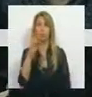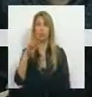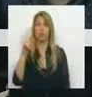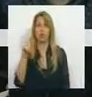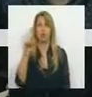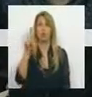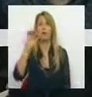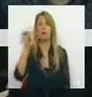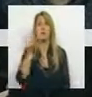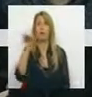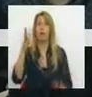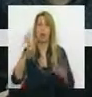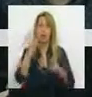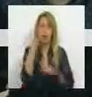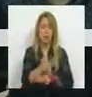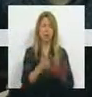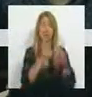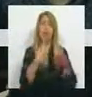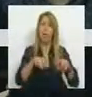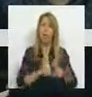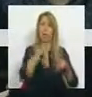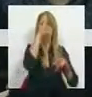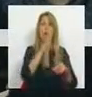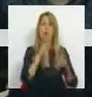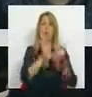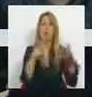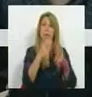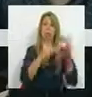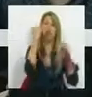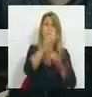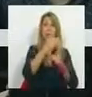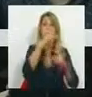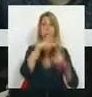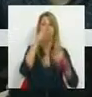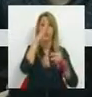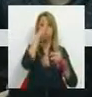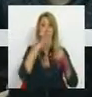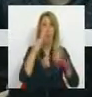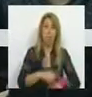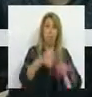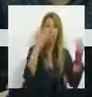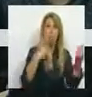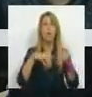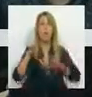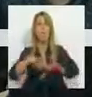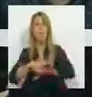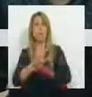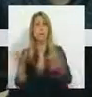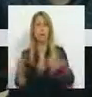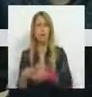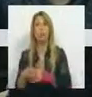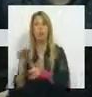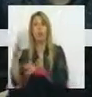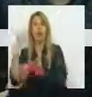reunião no Conselho Superior do Ministério Público, no Conselho Superior da Magistratura e na Ordem dos Advogados. E elas não